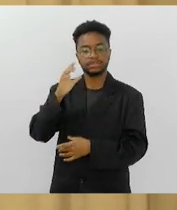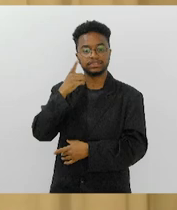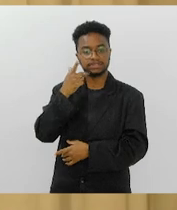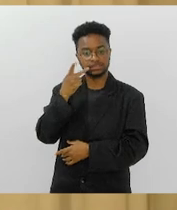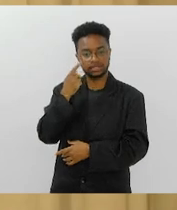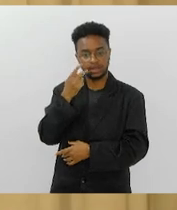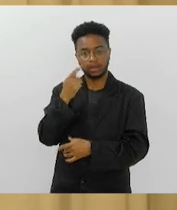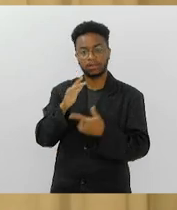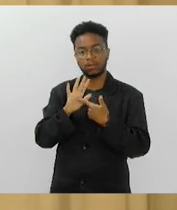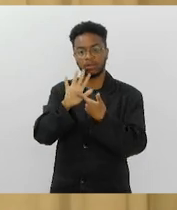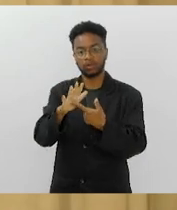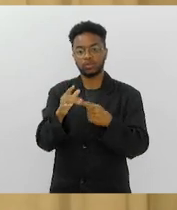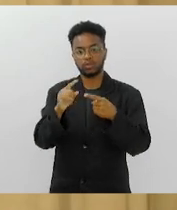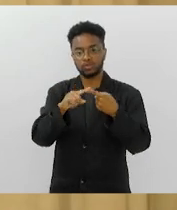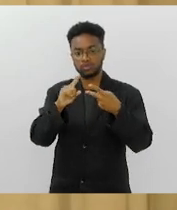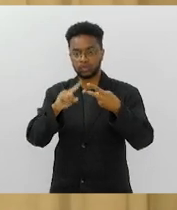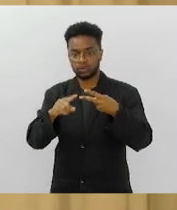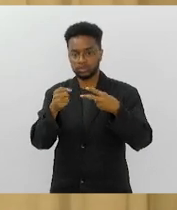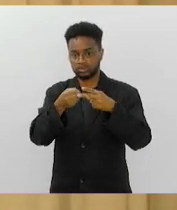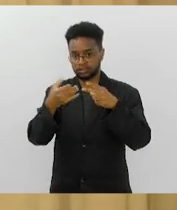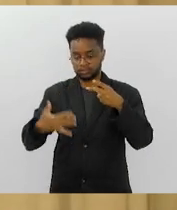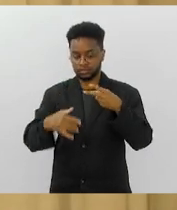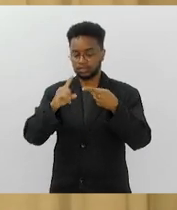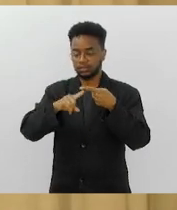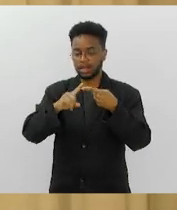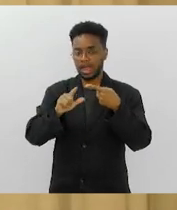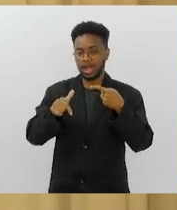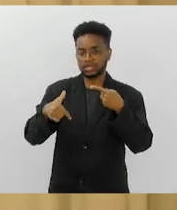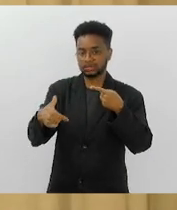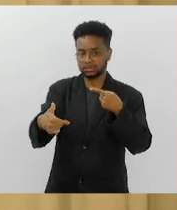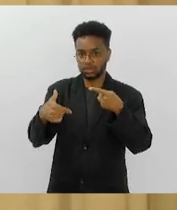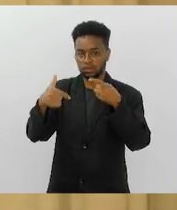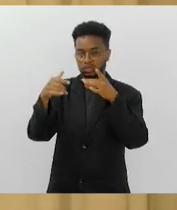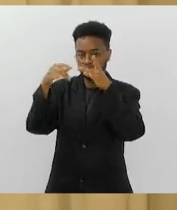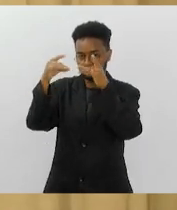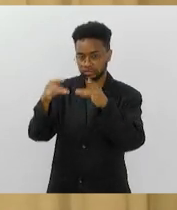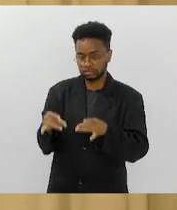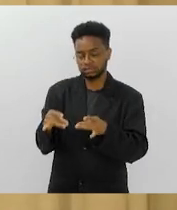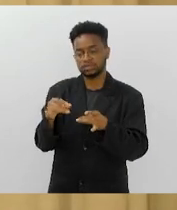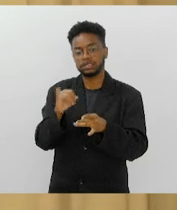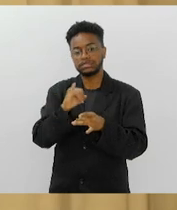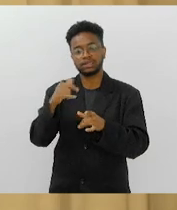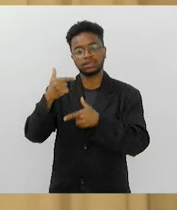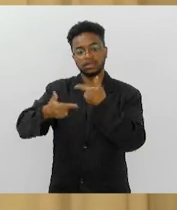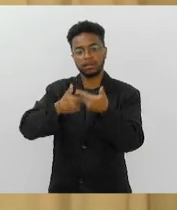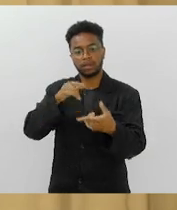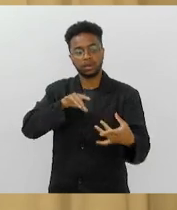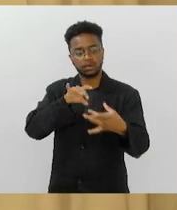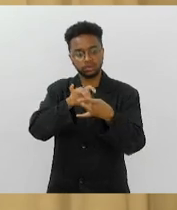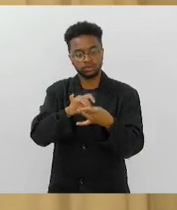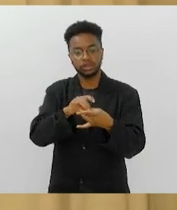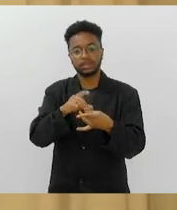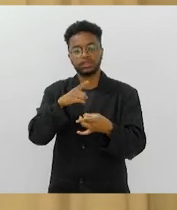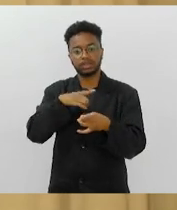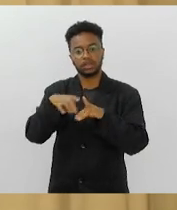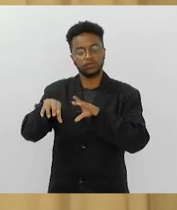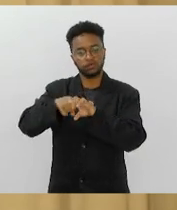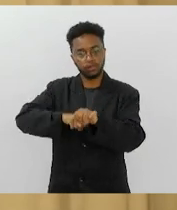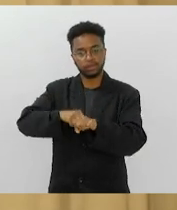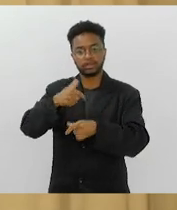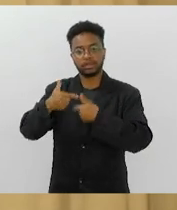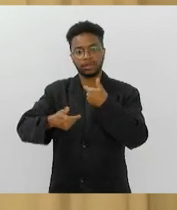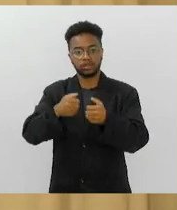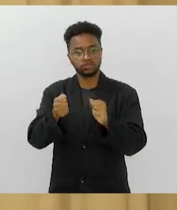fortes para trabalhar. Um, a ação específica, quem trabalha diretamente com isso, quem tem a especialidade de tratar com isso é o